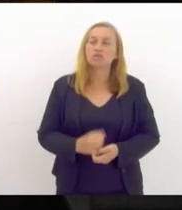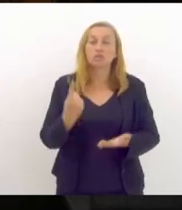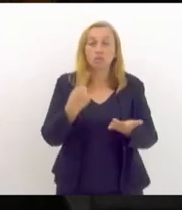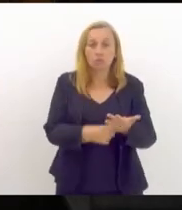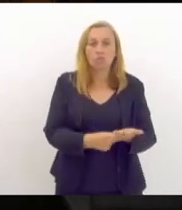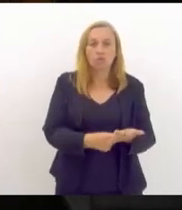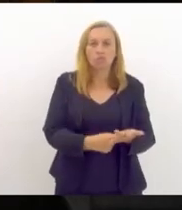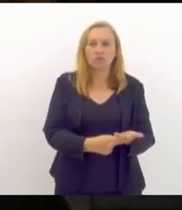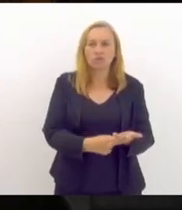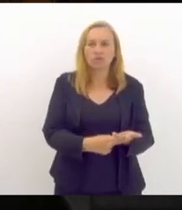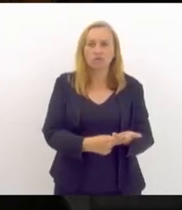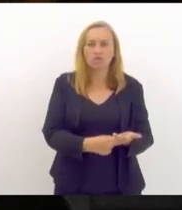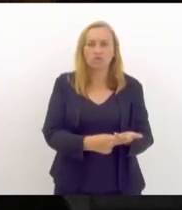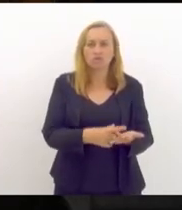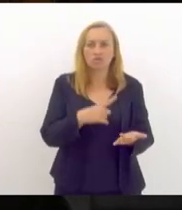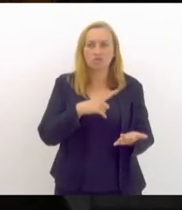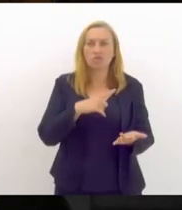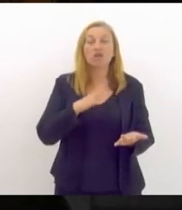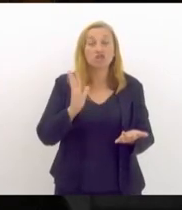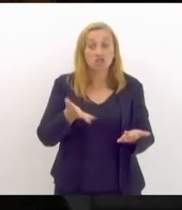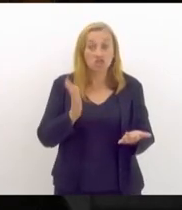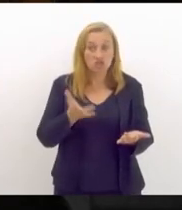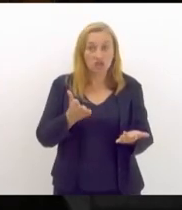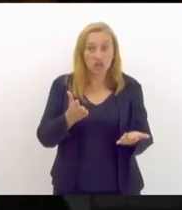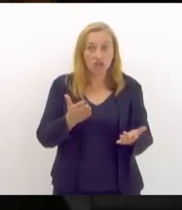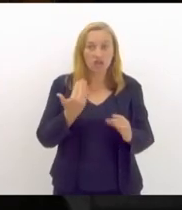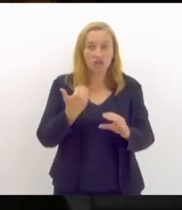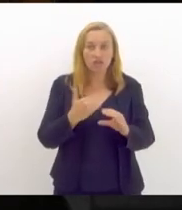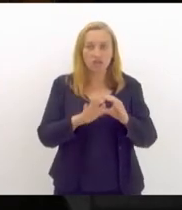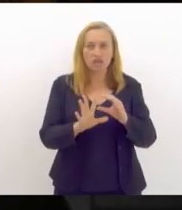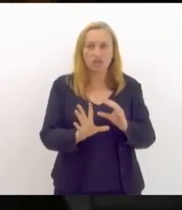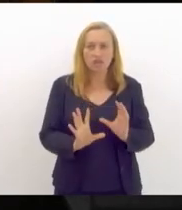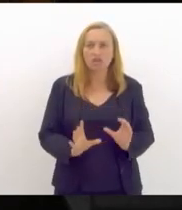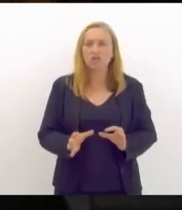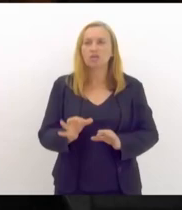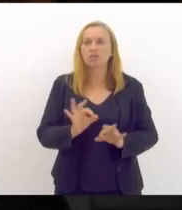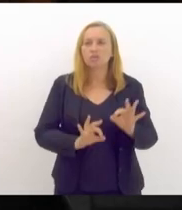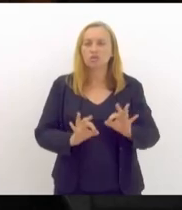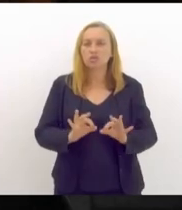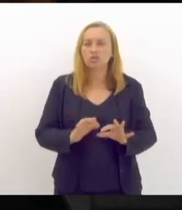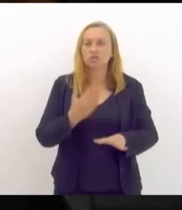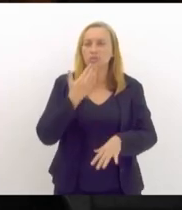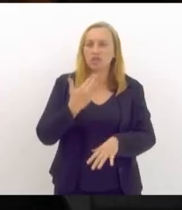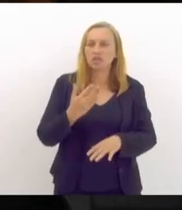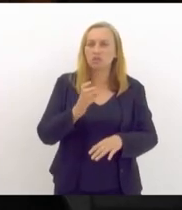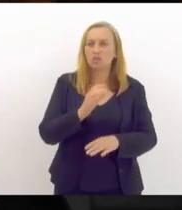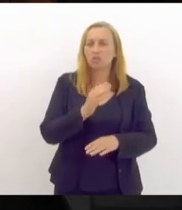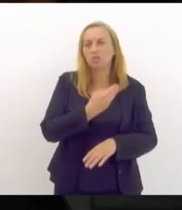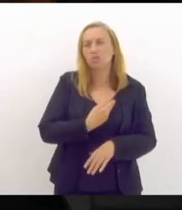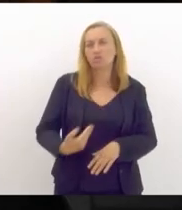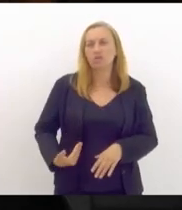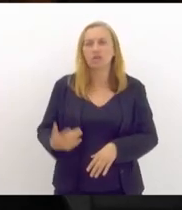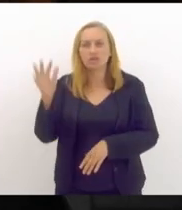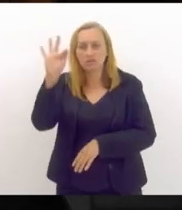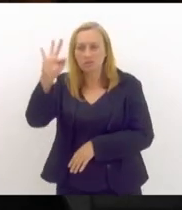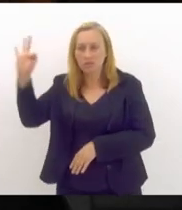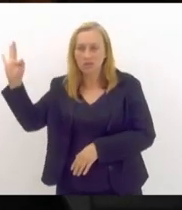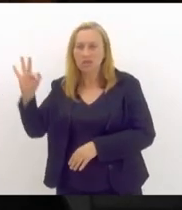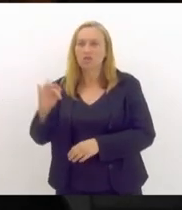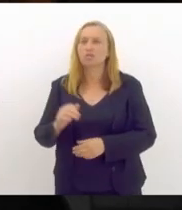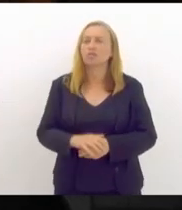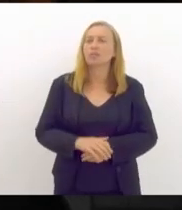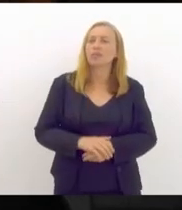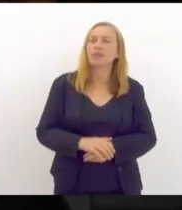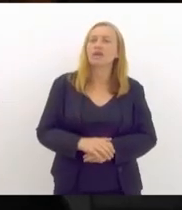compromisso primeiro que já levaram esse projeto esse pedido ao governo federal nessa videoconferência